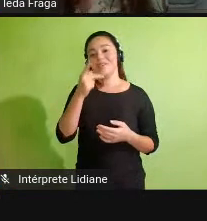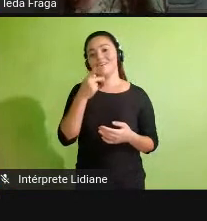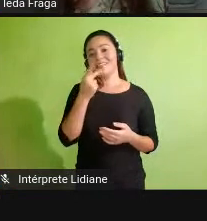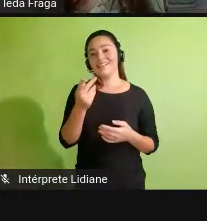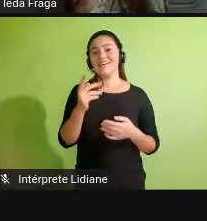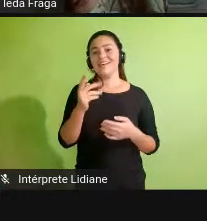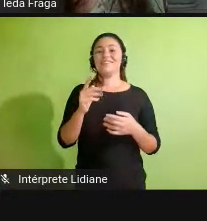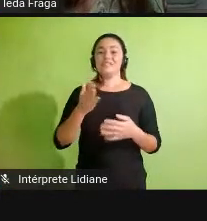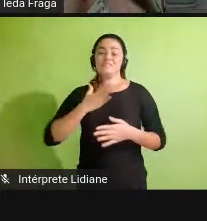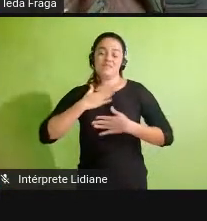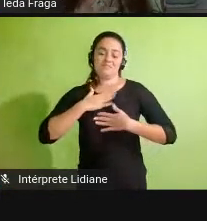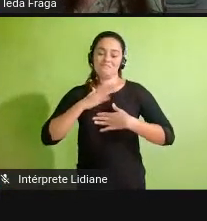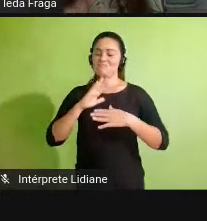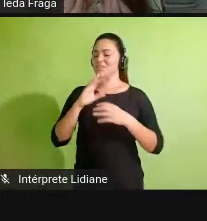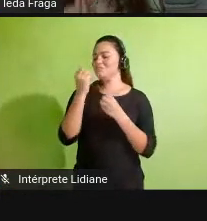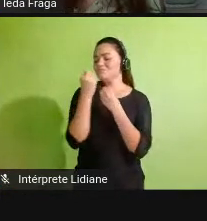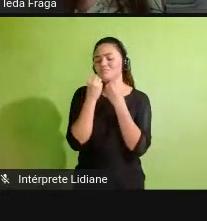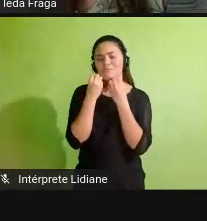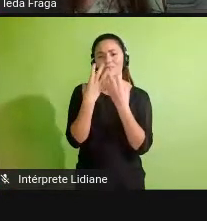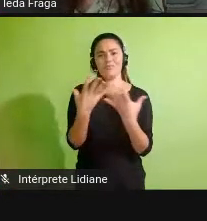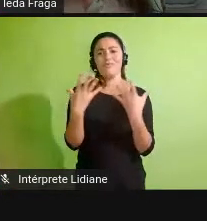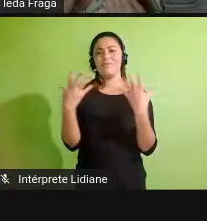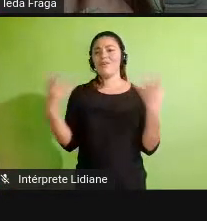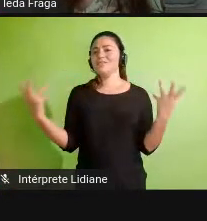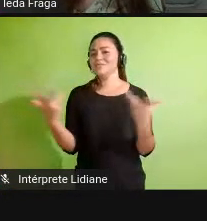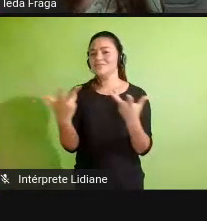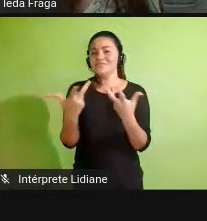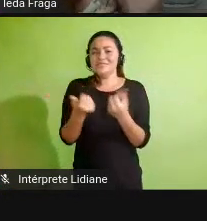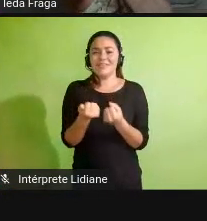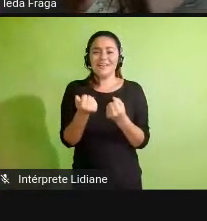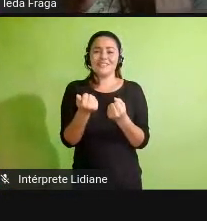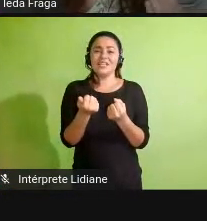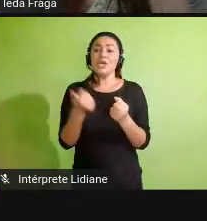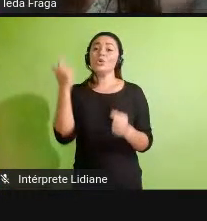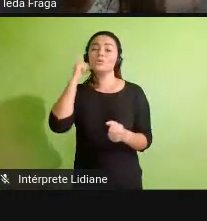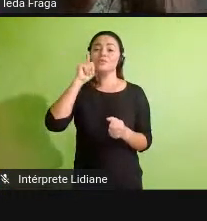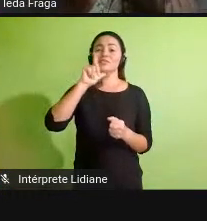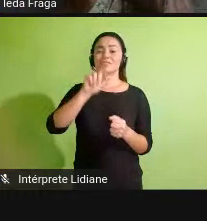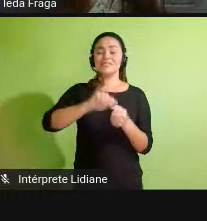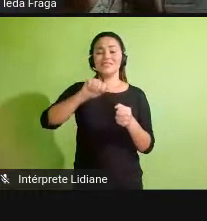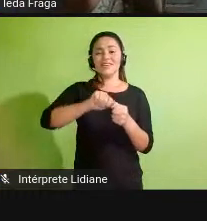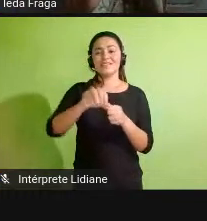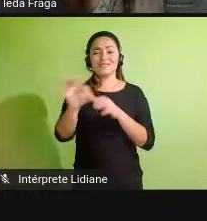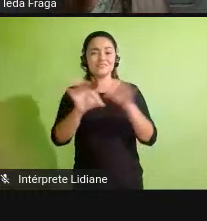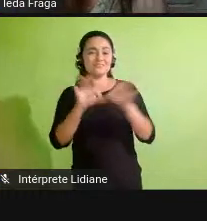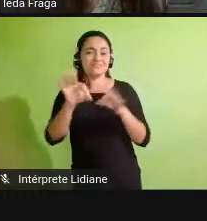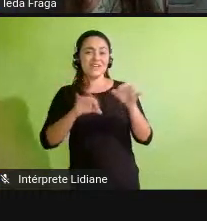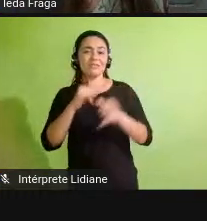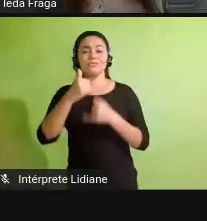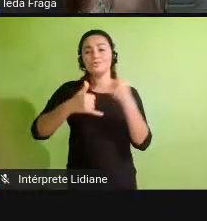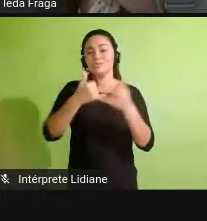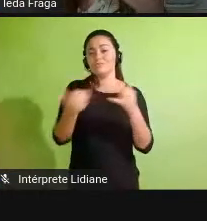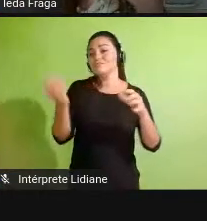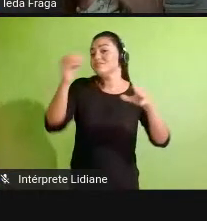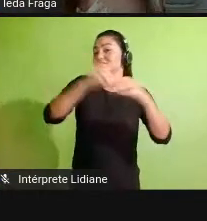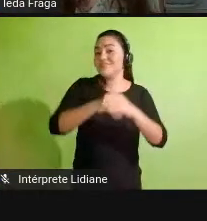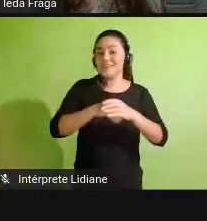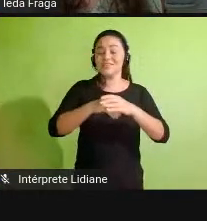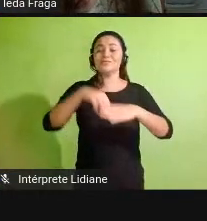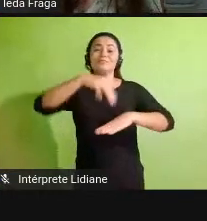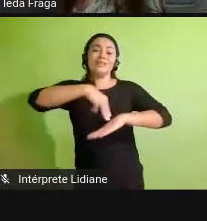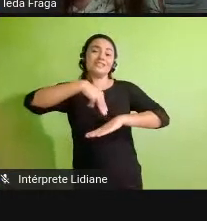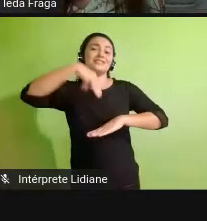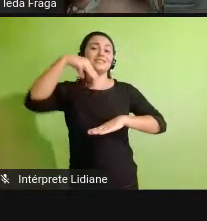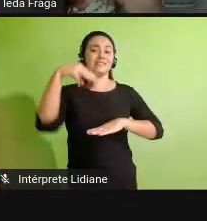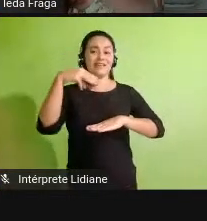feito parte desse mestrado, produzir um jogo, uma tecnologia dentro de um mestrado profissional e, principalmente, dentro de um